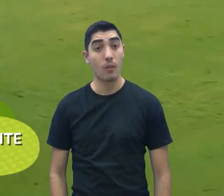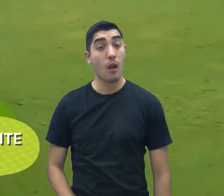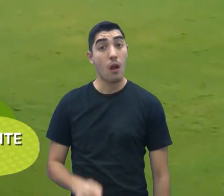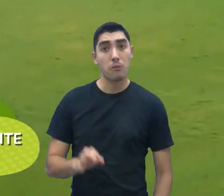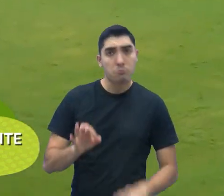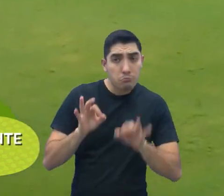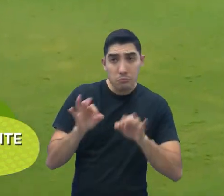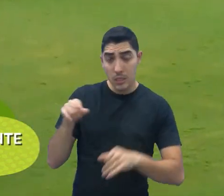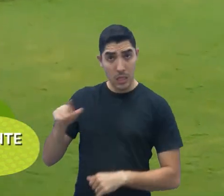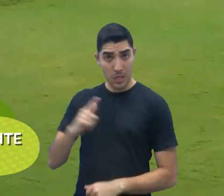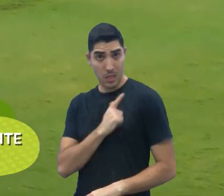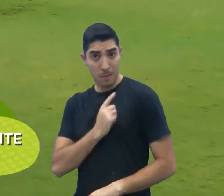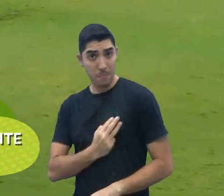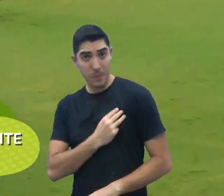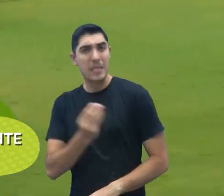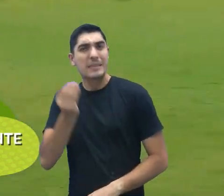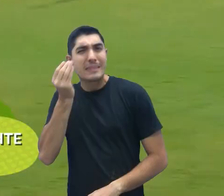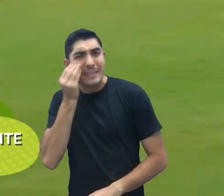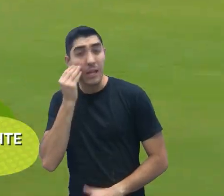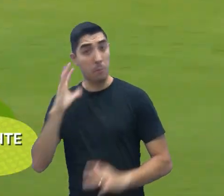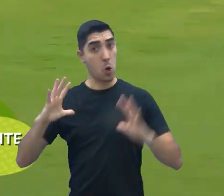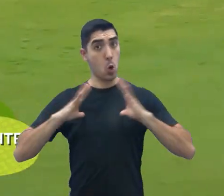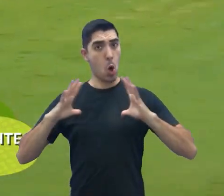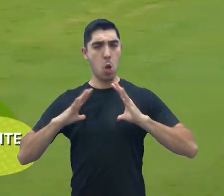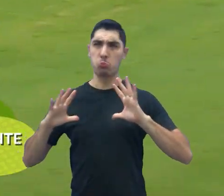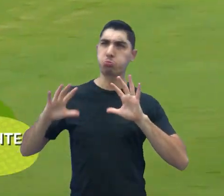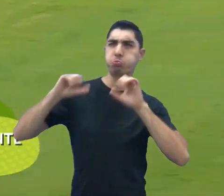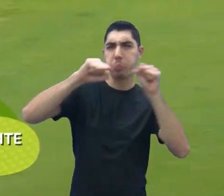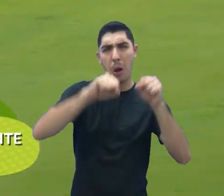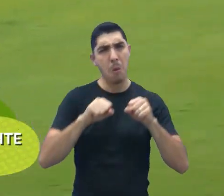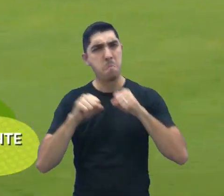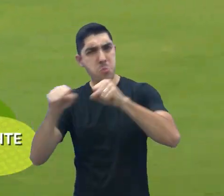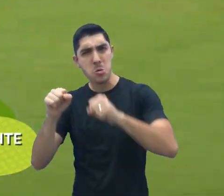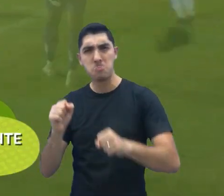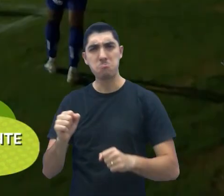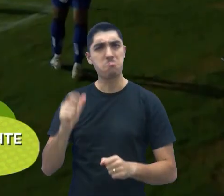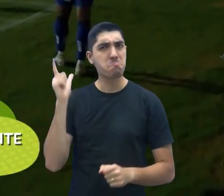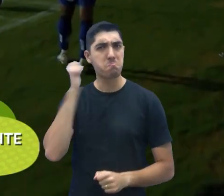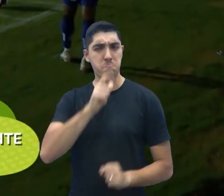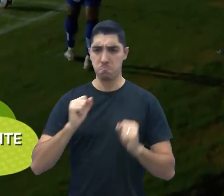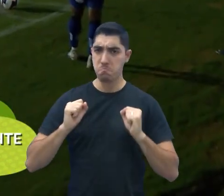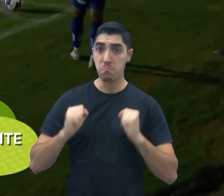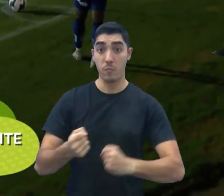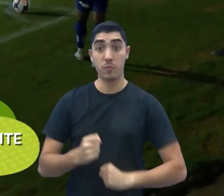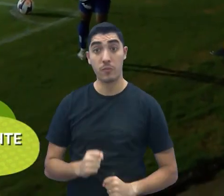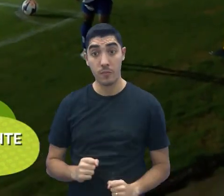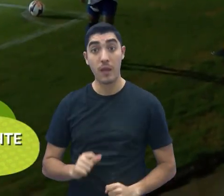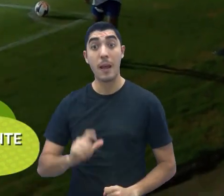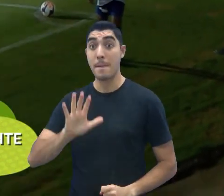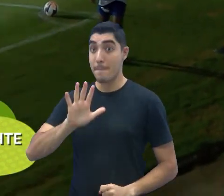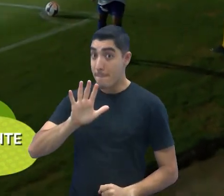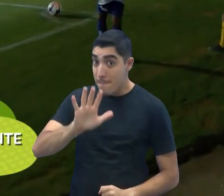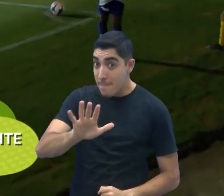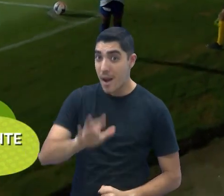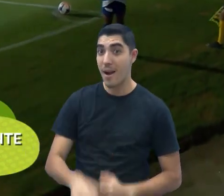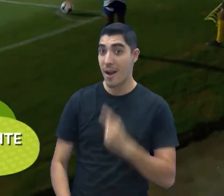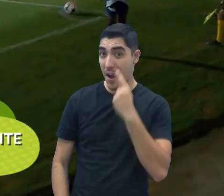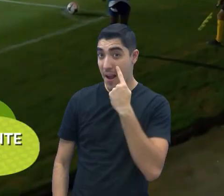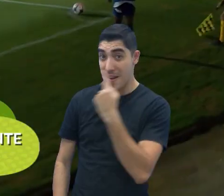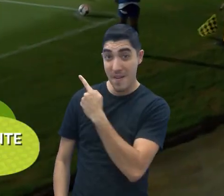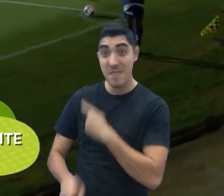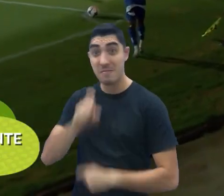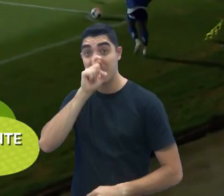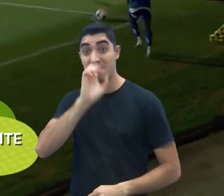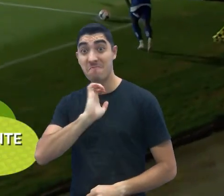ataque, o Prudente encontrava Gabriel Afonso seguro na meta joseense. Mas a noite era mesmo da Águia.